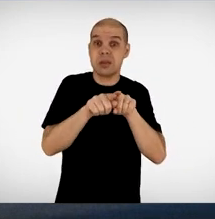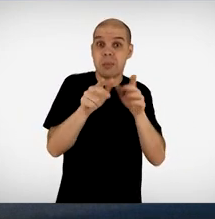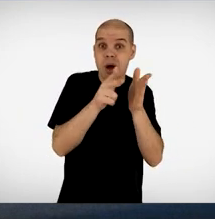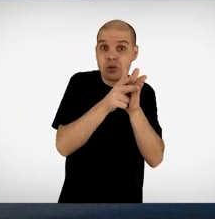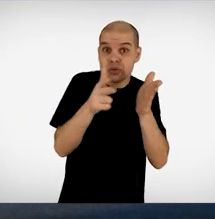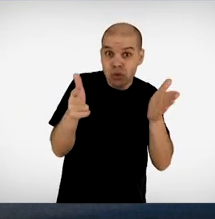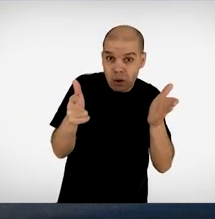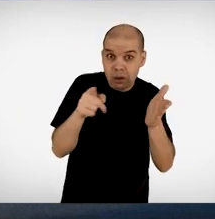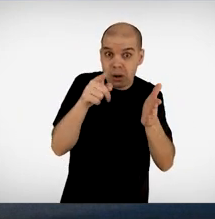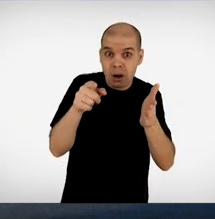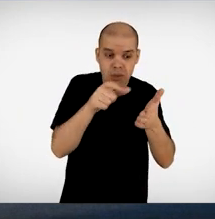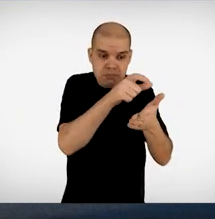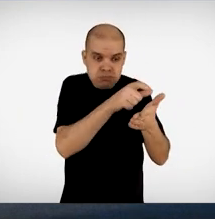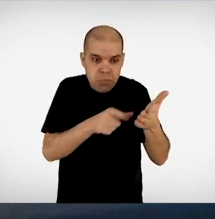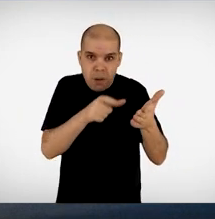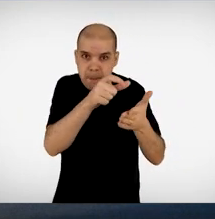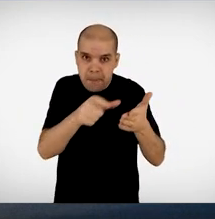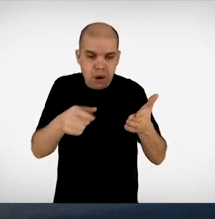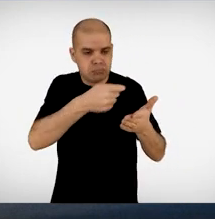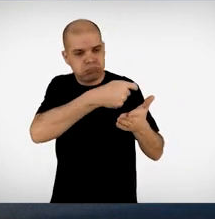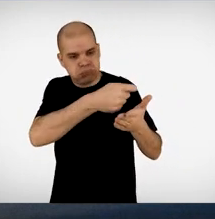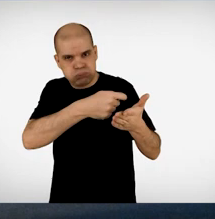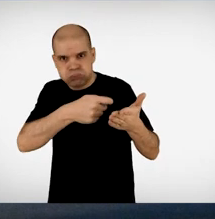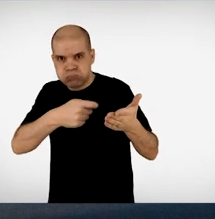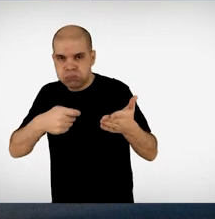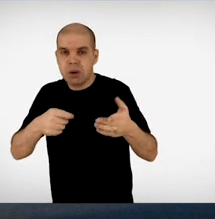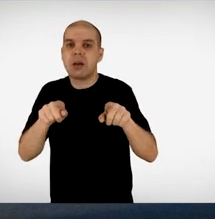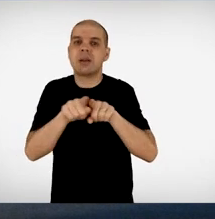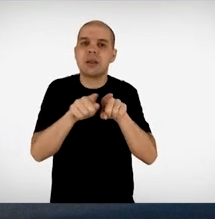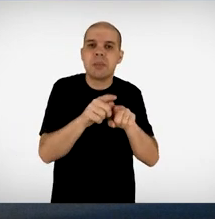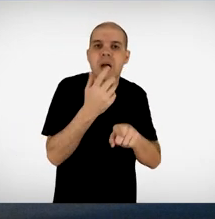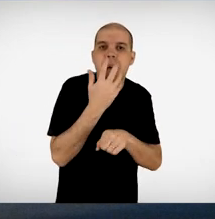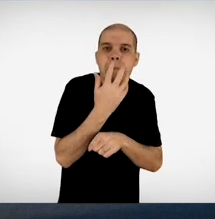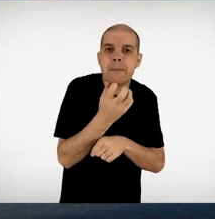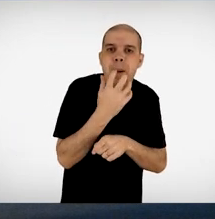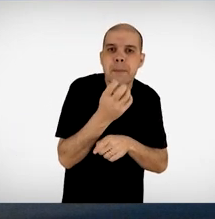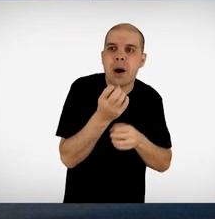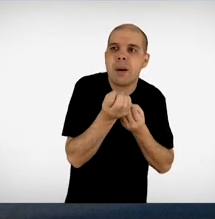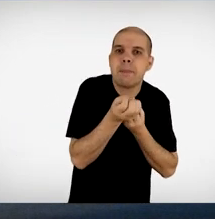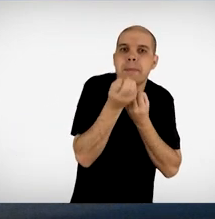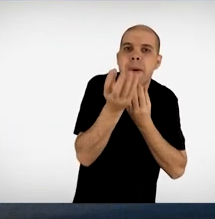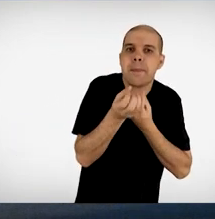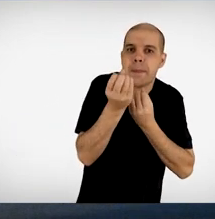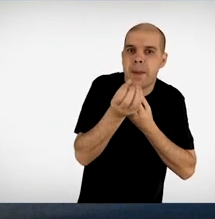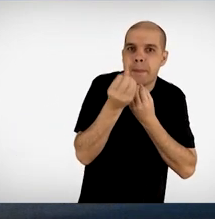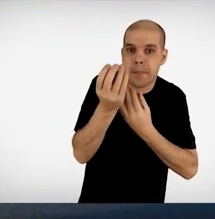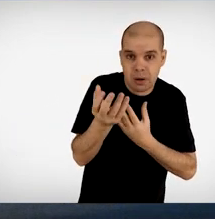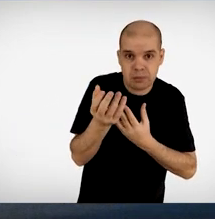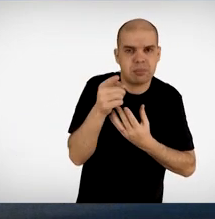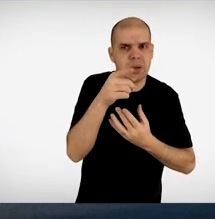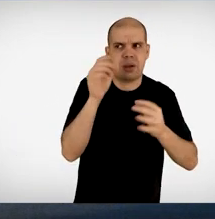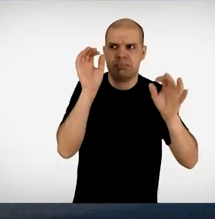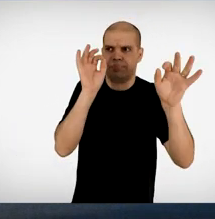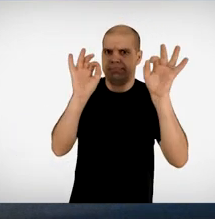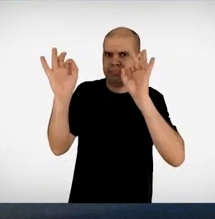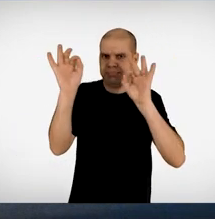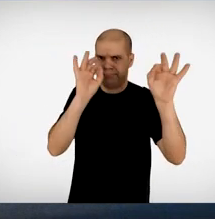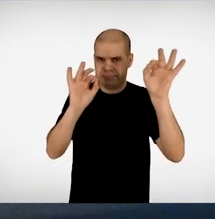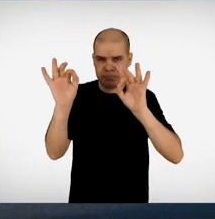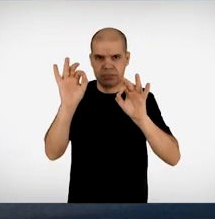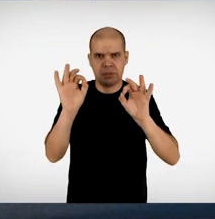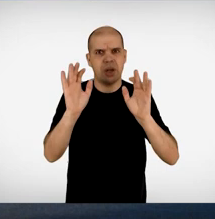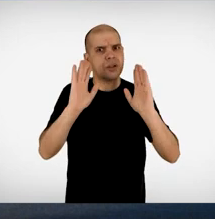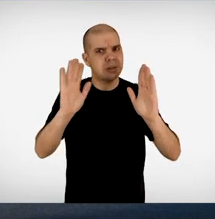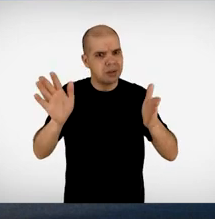roteirista, colunista, cronista, resenhista, podcaster e redatora. E atualmente faz formação em